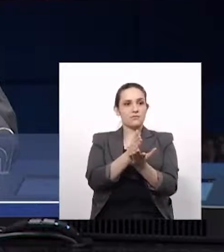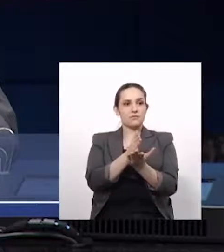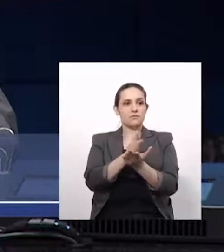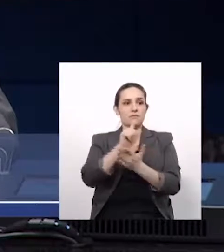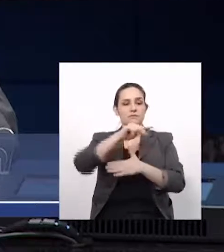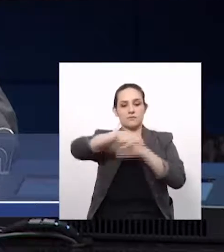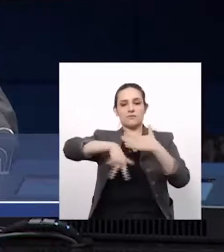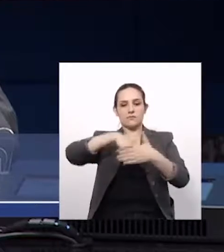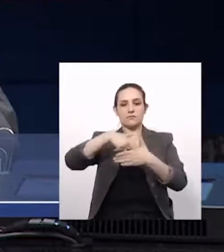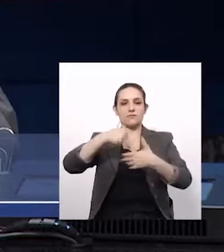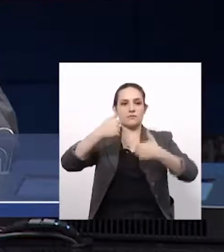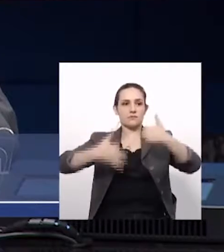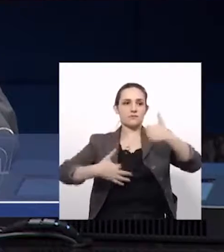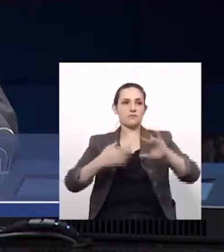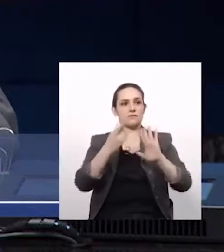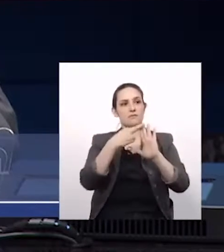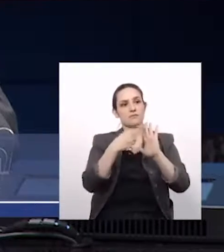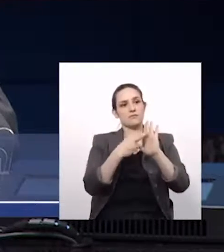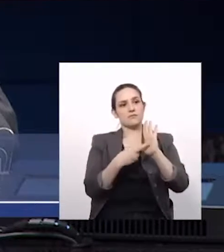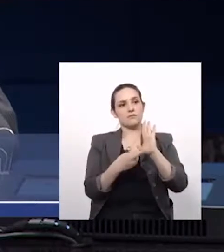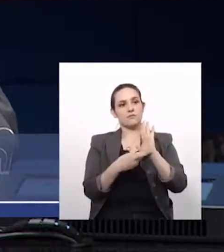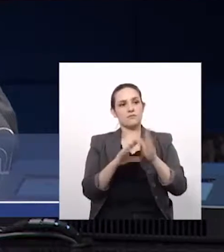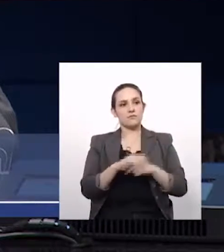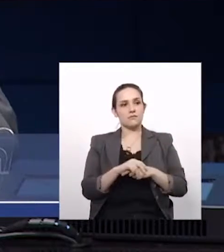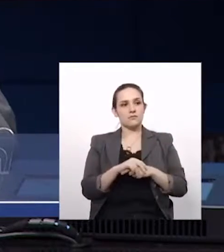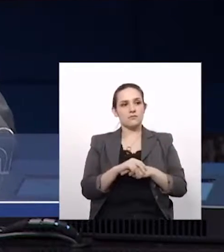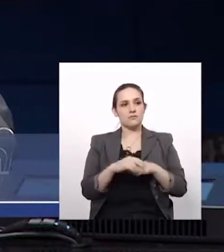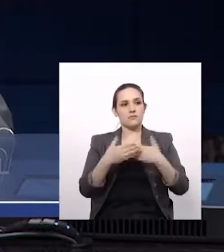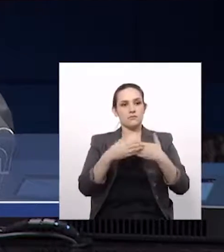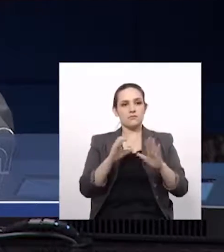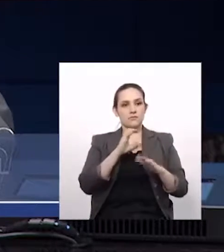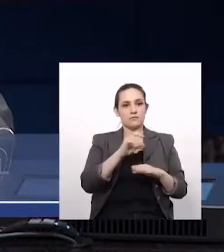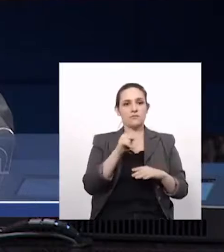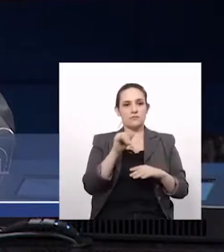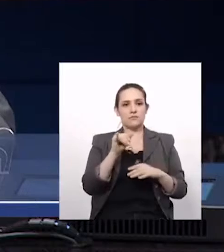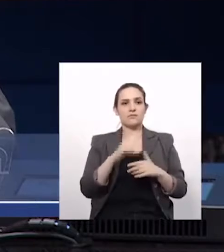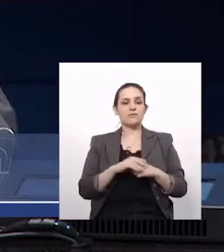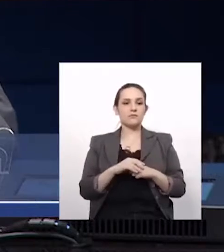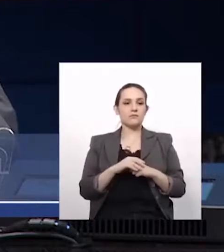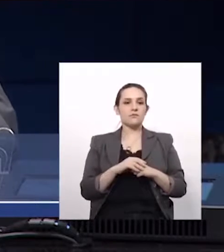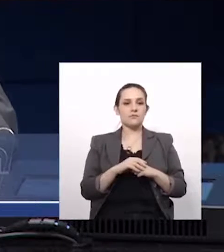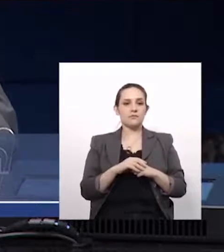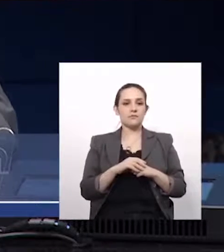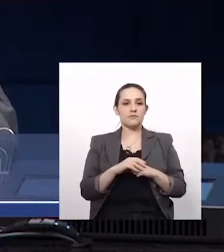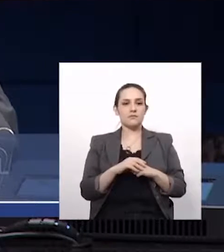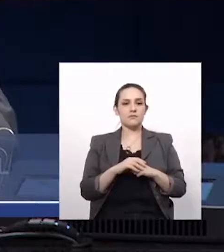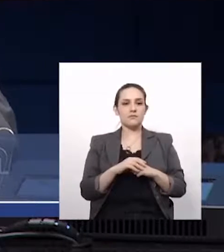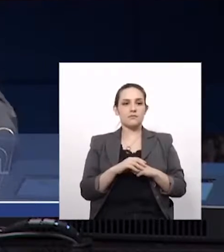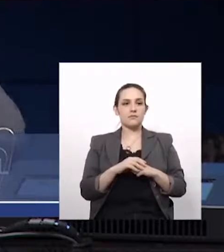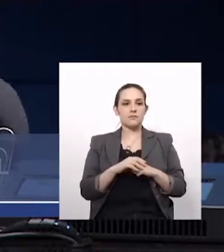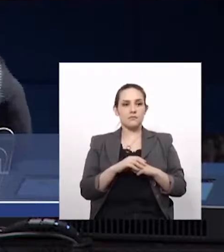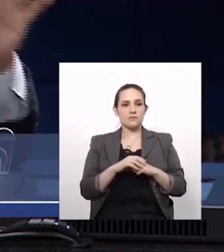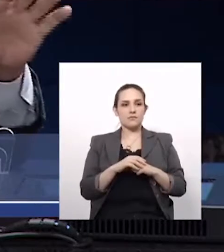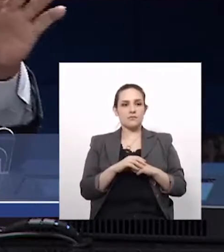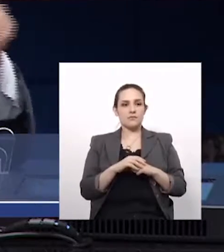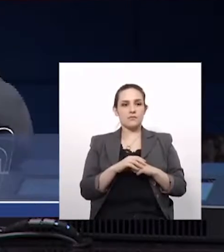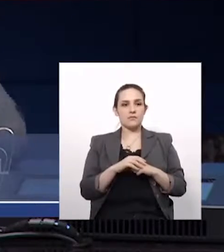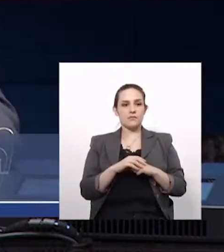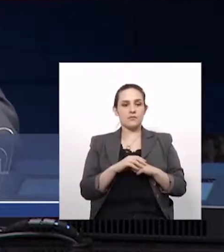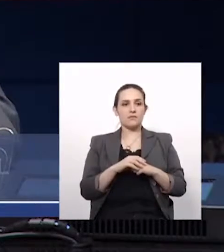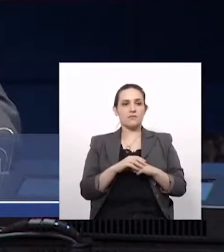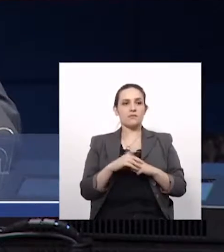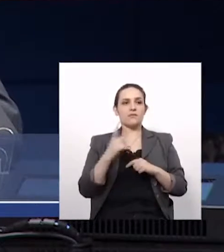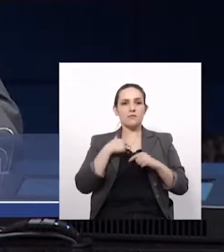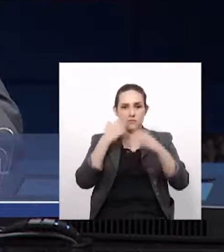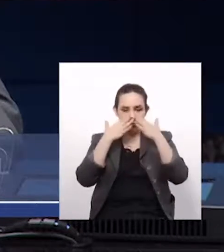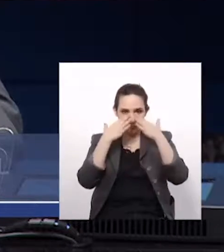tribuna as condições regimentais como se cria uma CPI. Eu ouvi aqui com muita atenção a parte